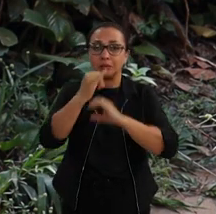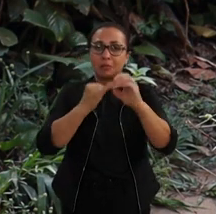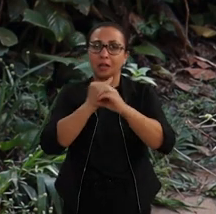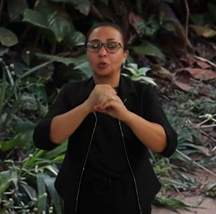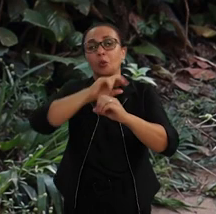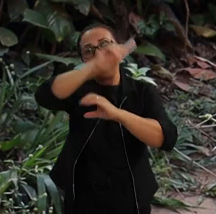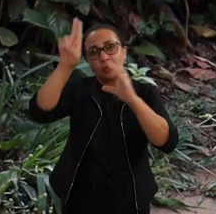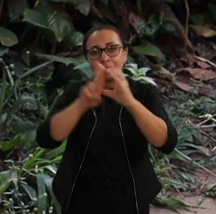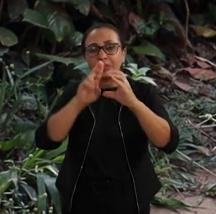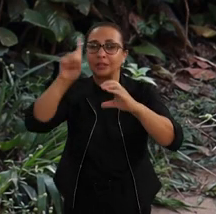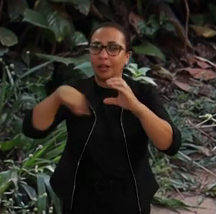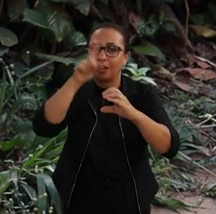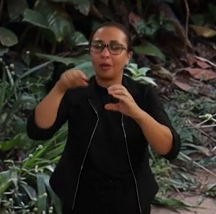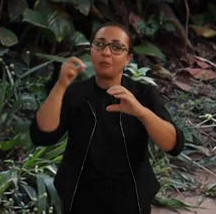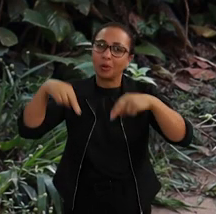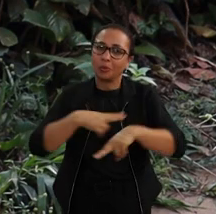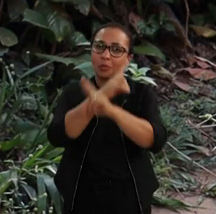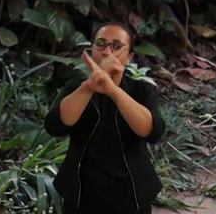nosso e-mail,